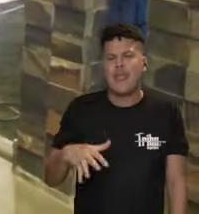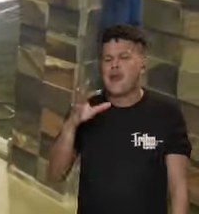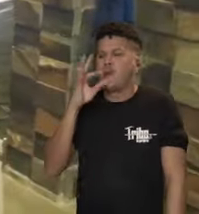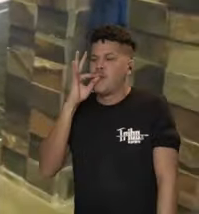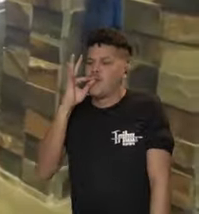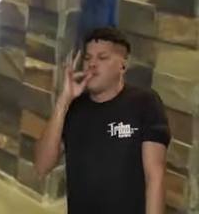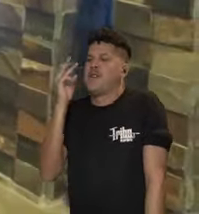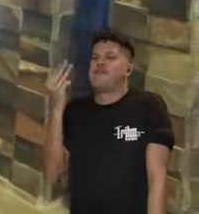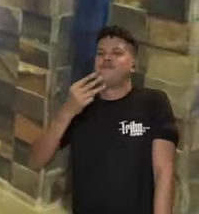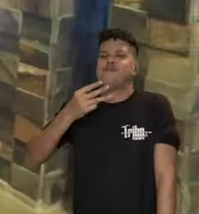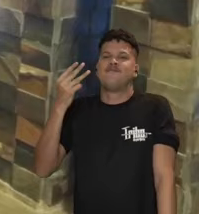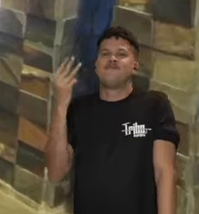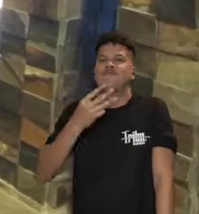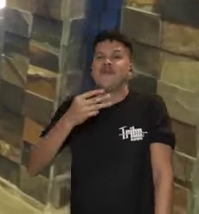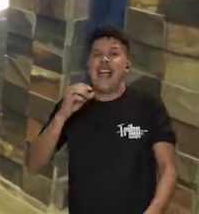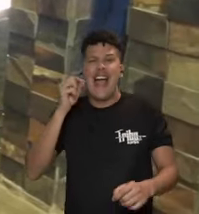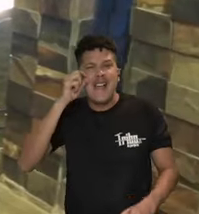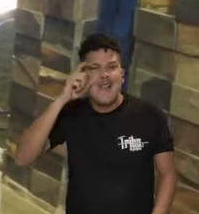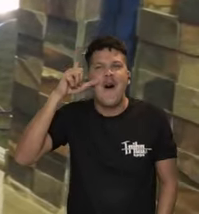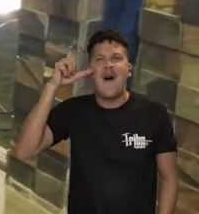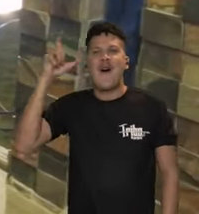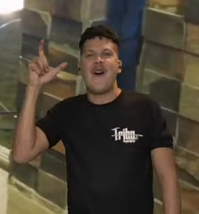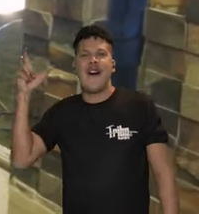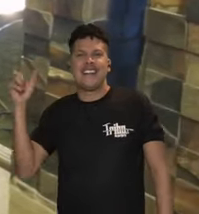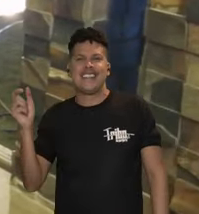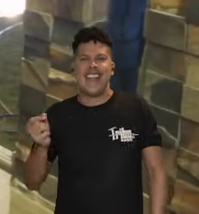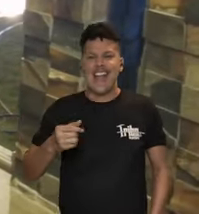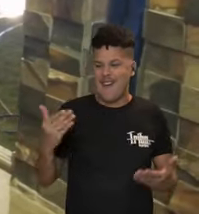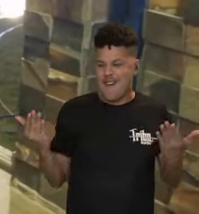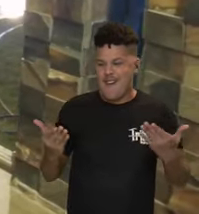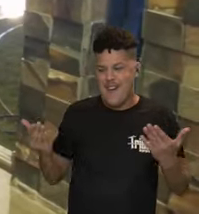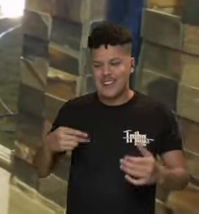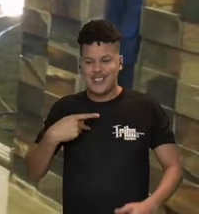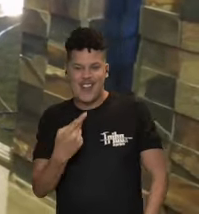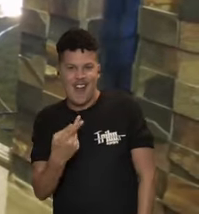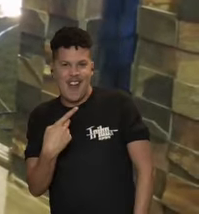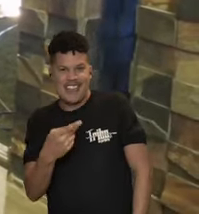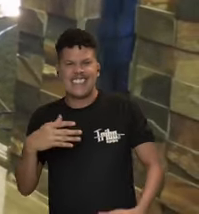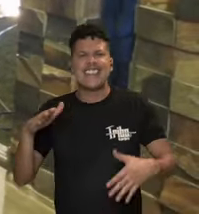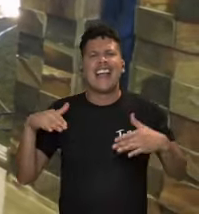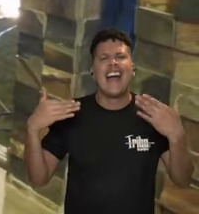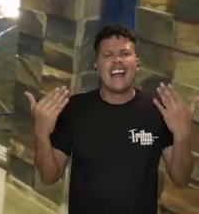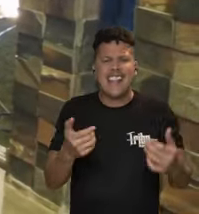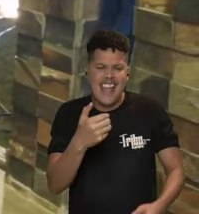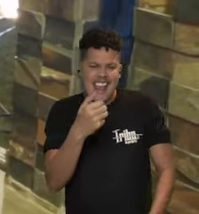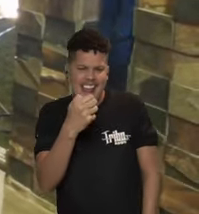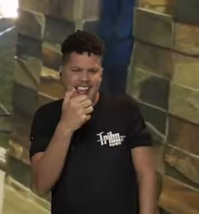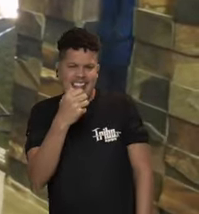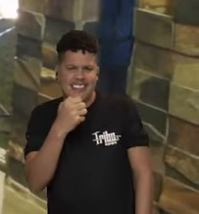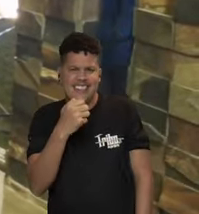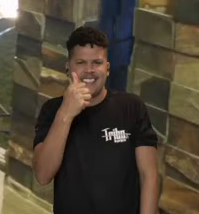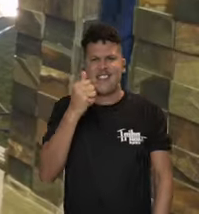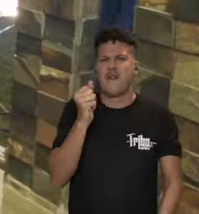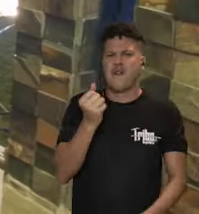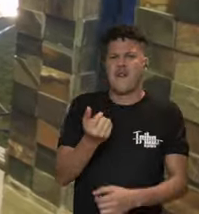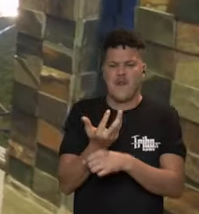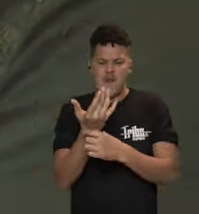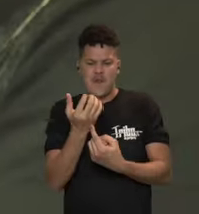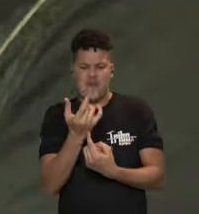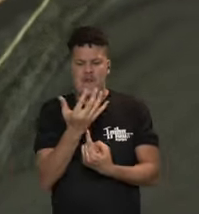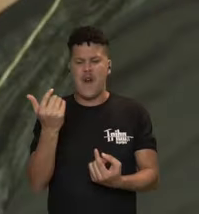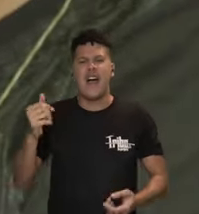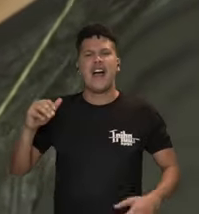que tava no pode carro. Não, acorda branquinho, o clima é nós aliado. Cadê o isqueiro, hein? Ô dia